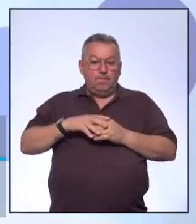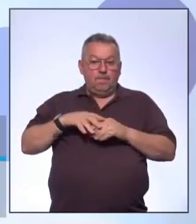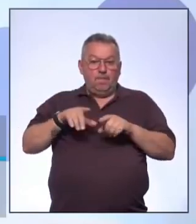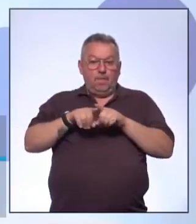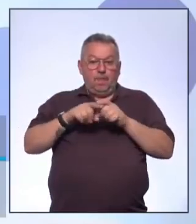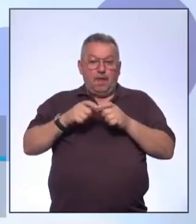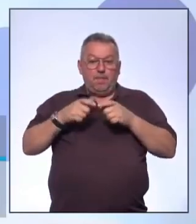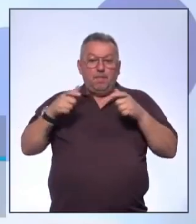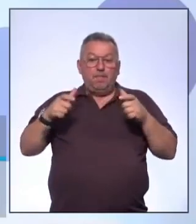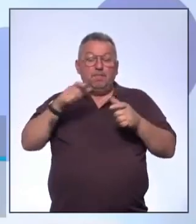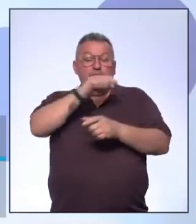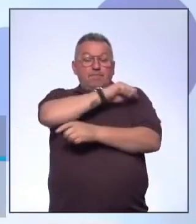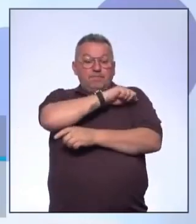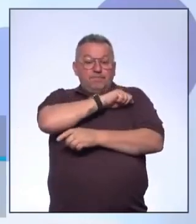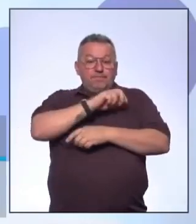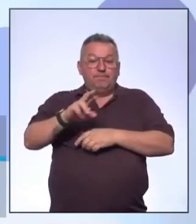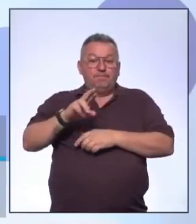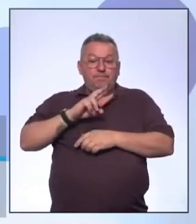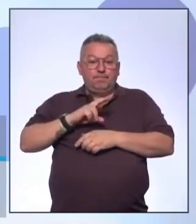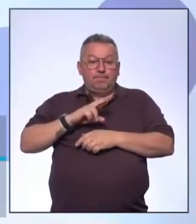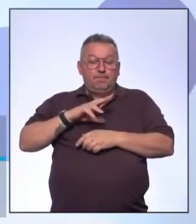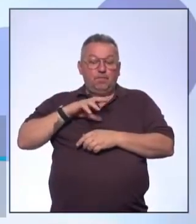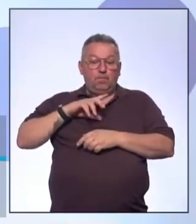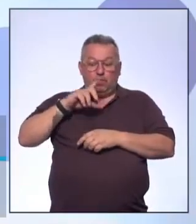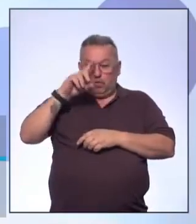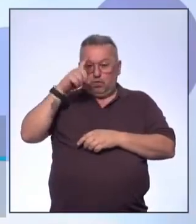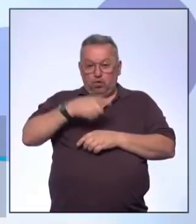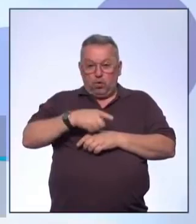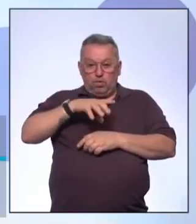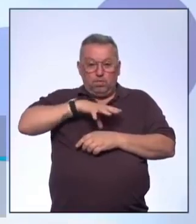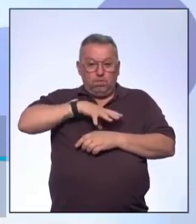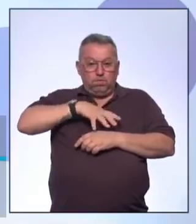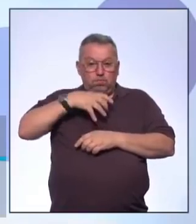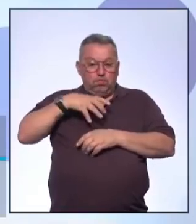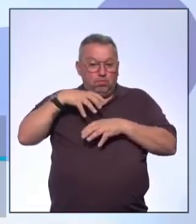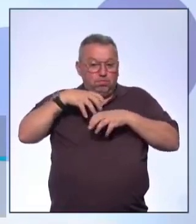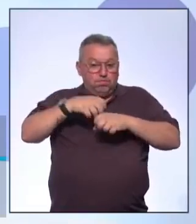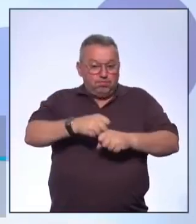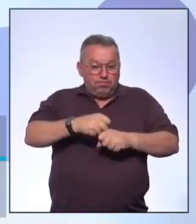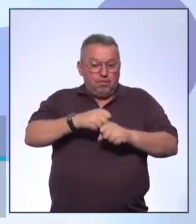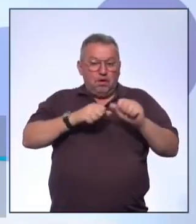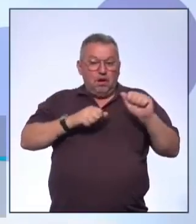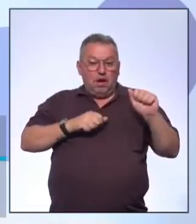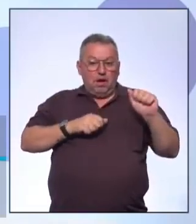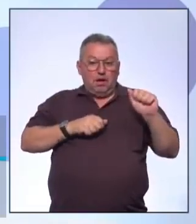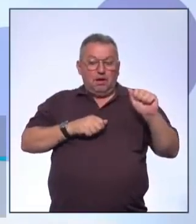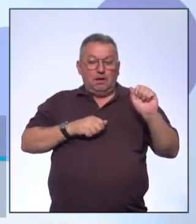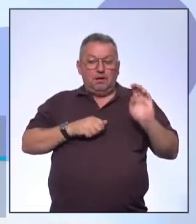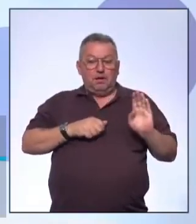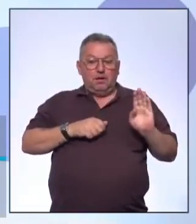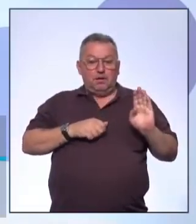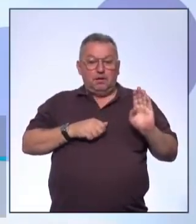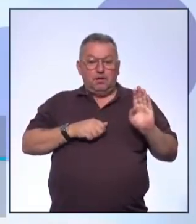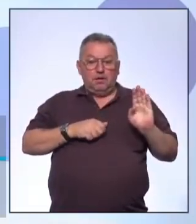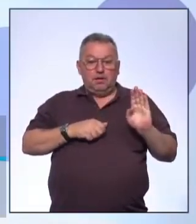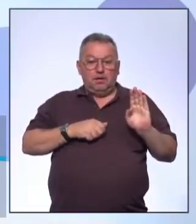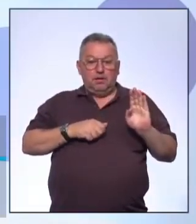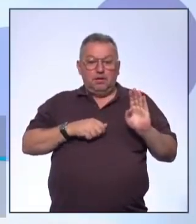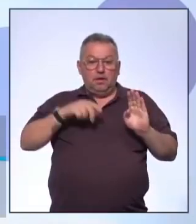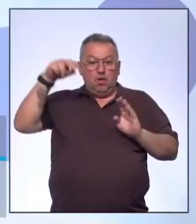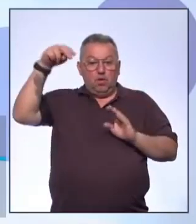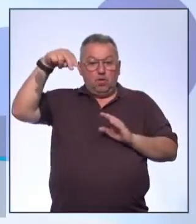A maioria dos alunos estão respondendo dominação dos portugueses, na alternativa A, e na alternativa B,